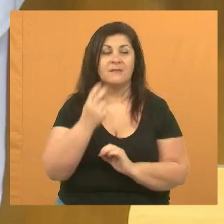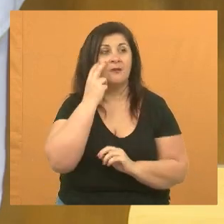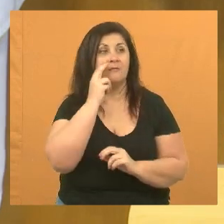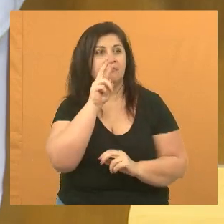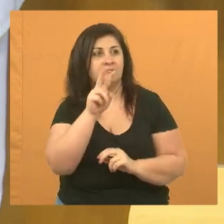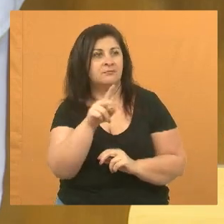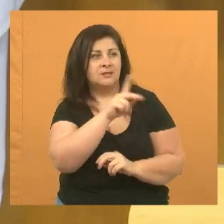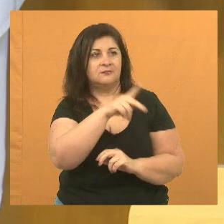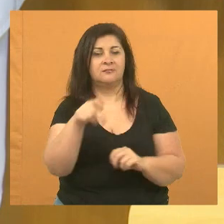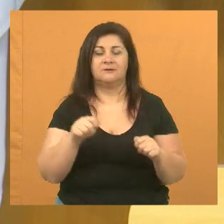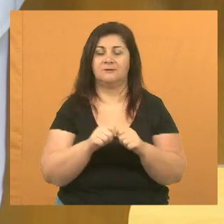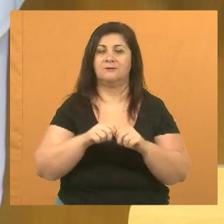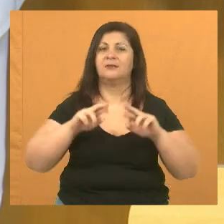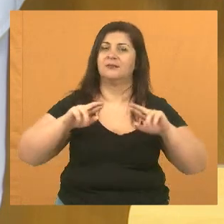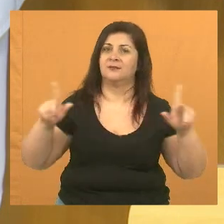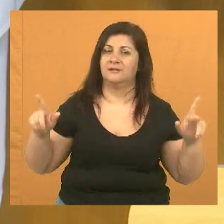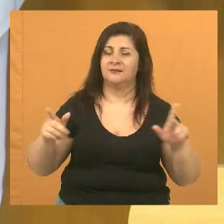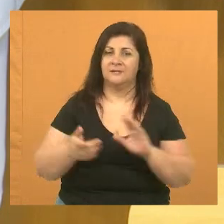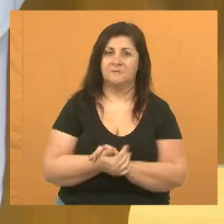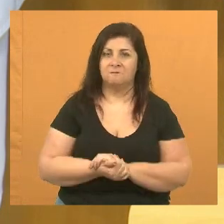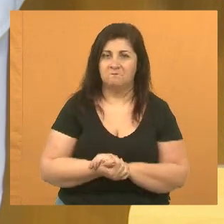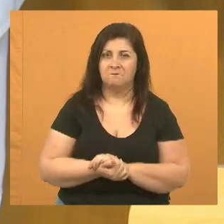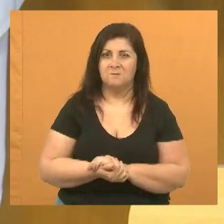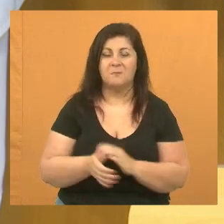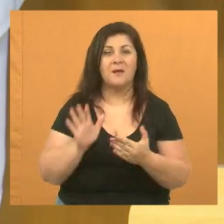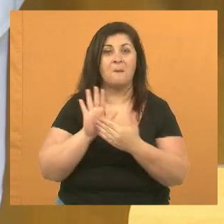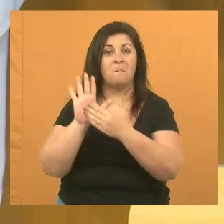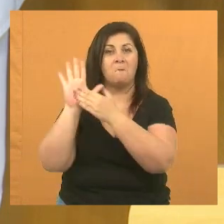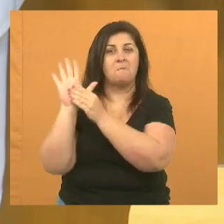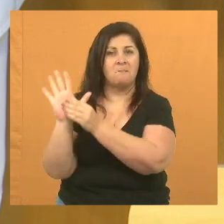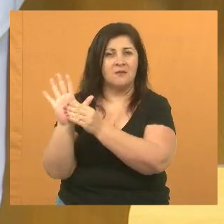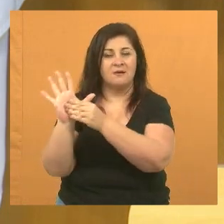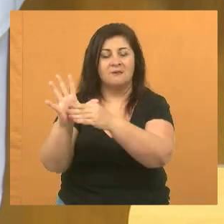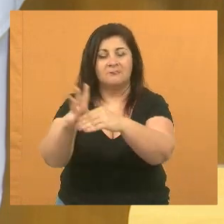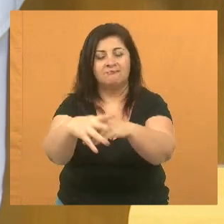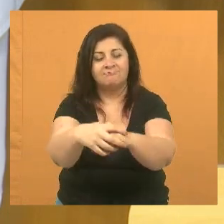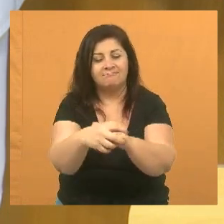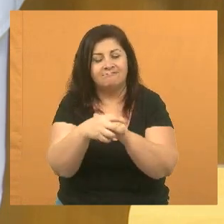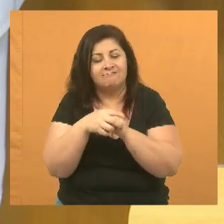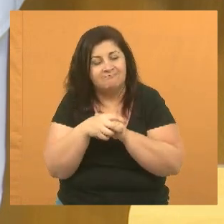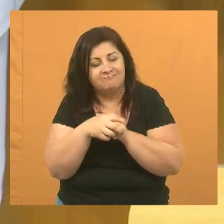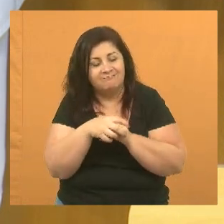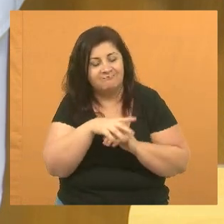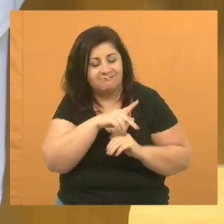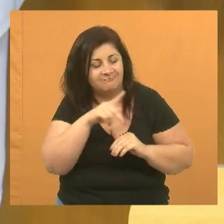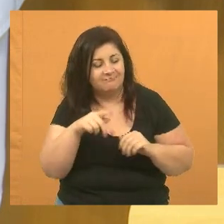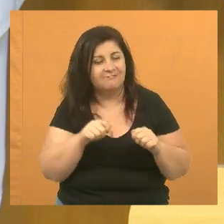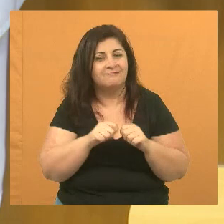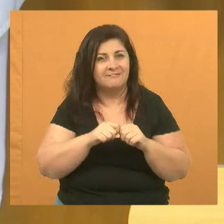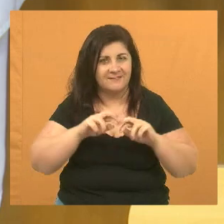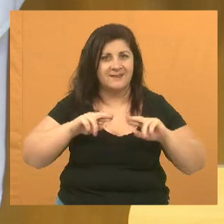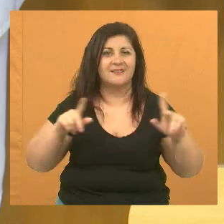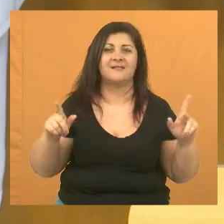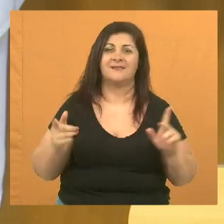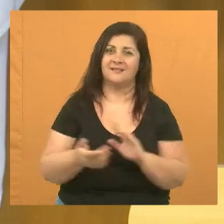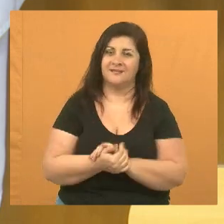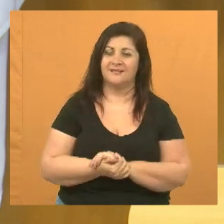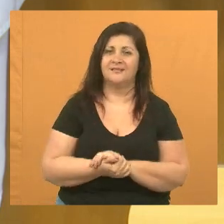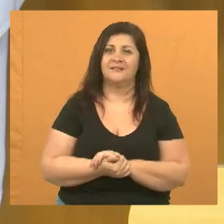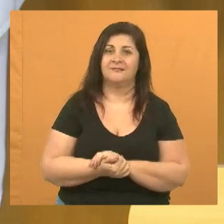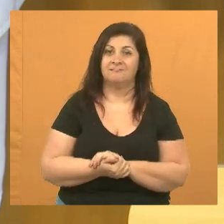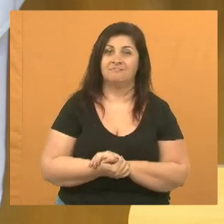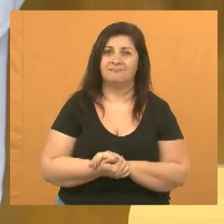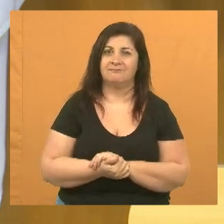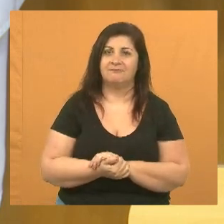do professor faz a diferença. As mãos acolhedoras e amorosas de um professor faz a diferença.